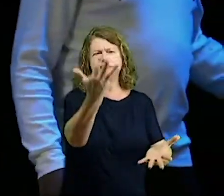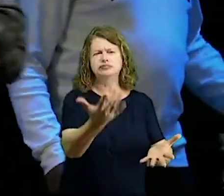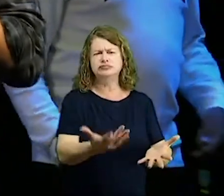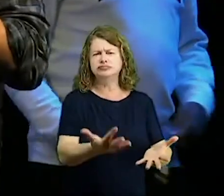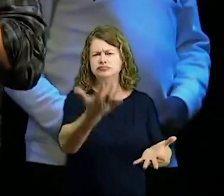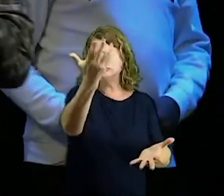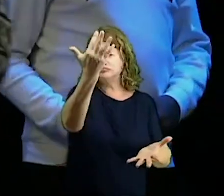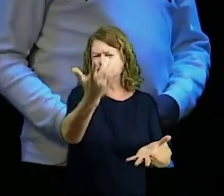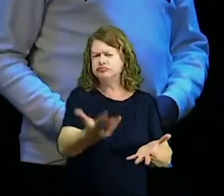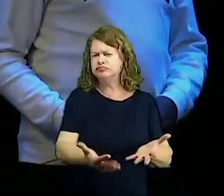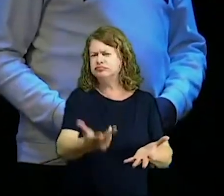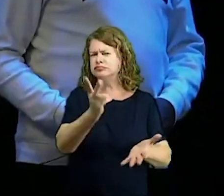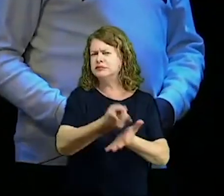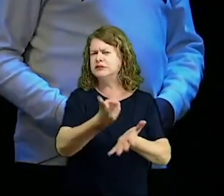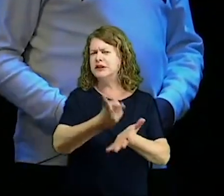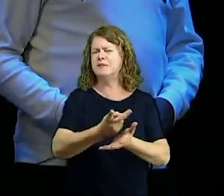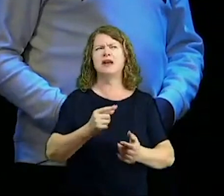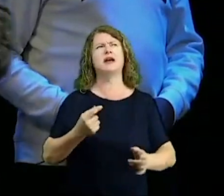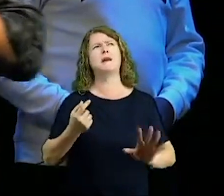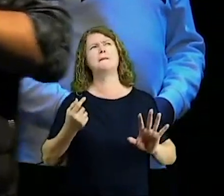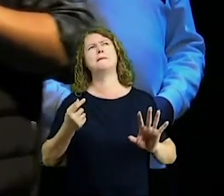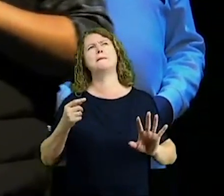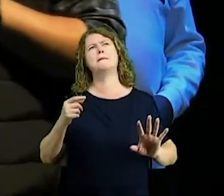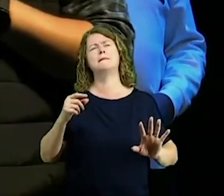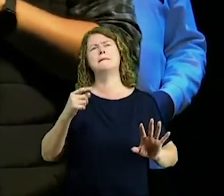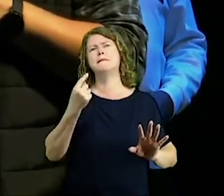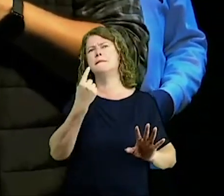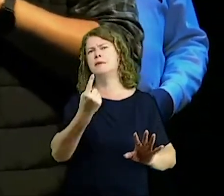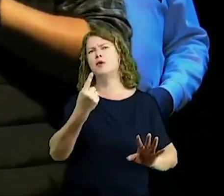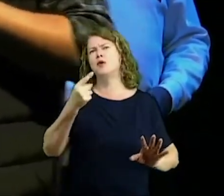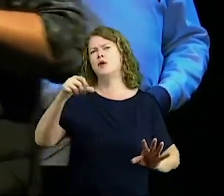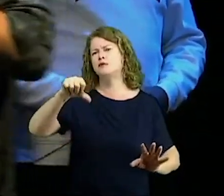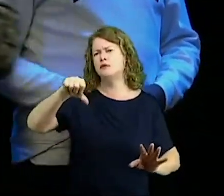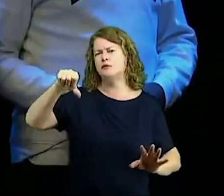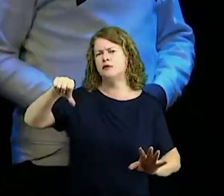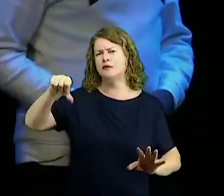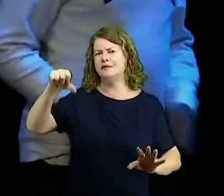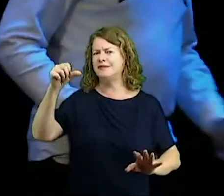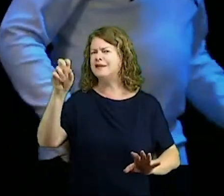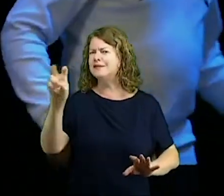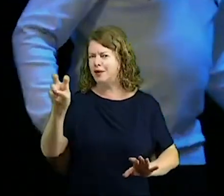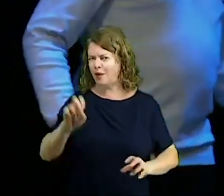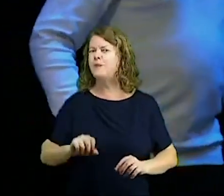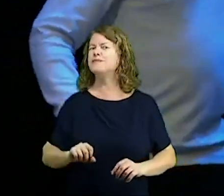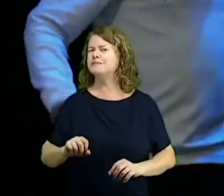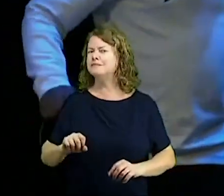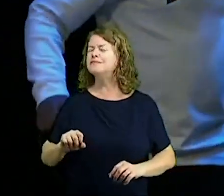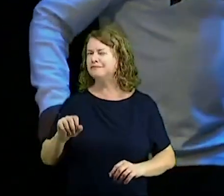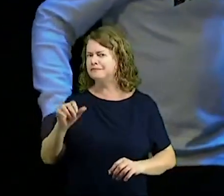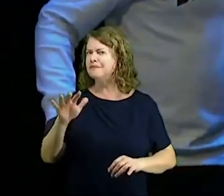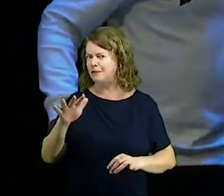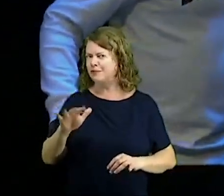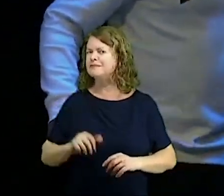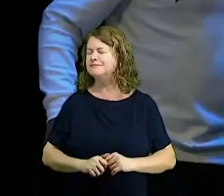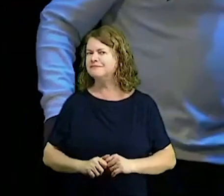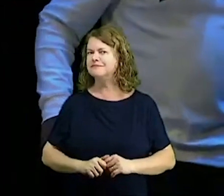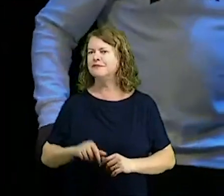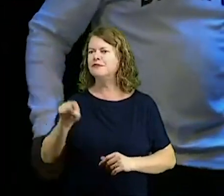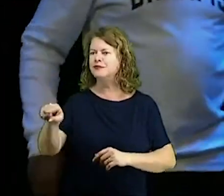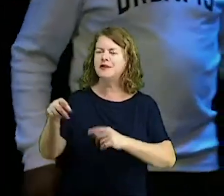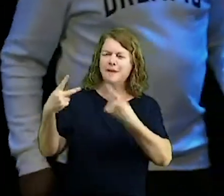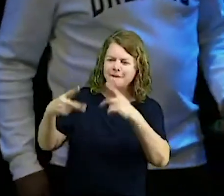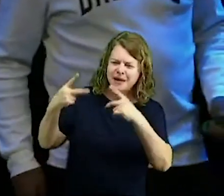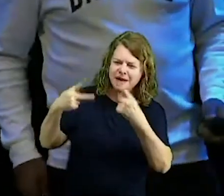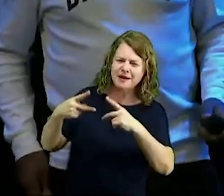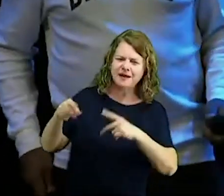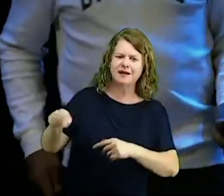1995. Hã? É, 94, 95, foi por ali. E você pregando, falou assim, ó.